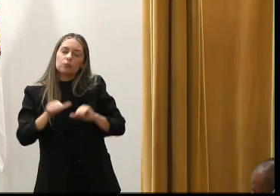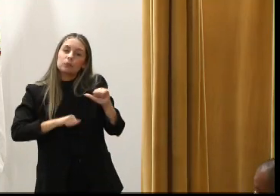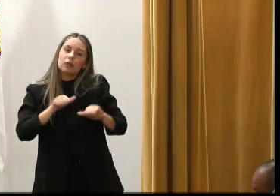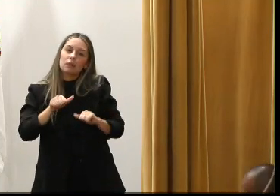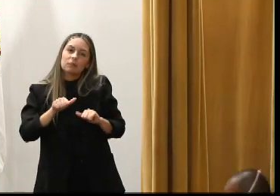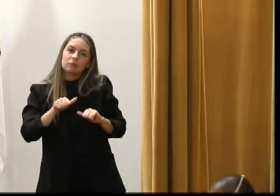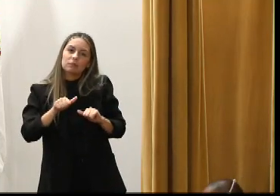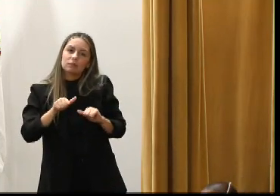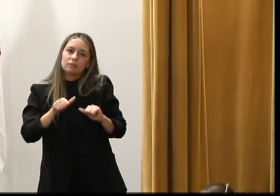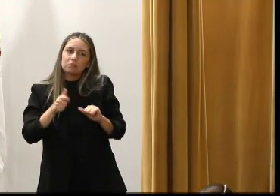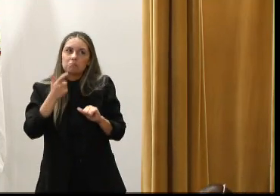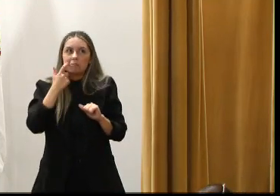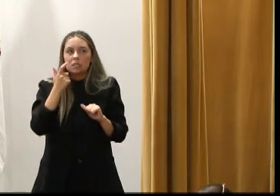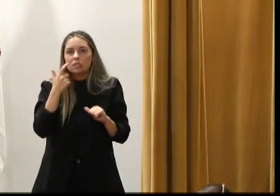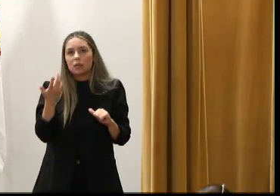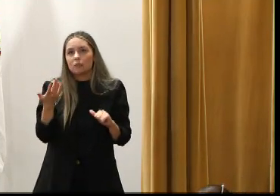para